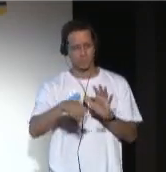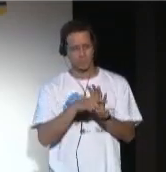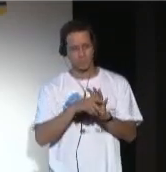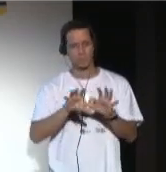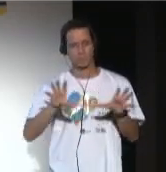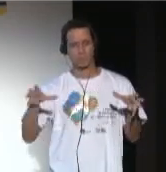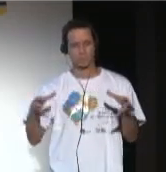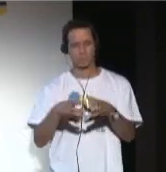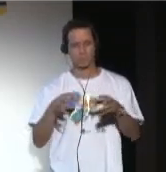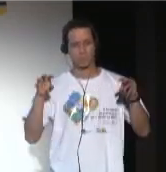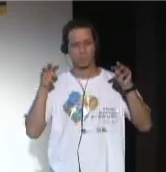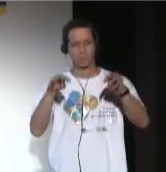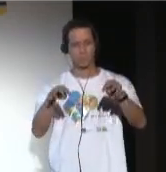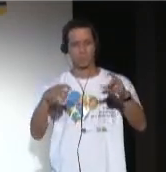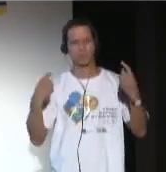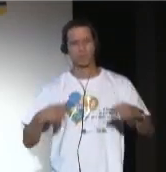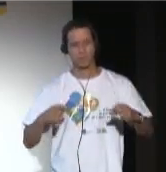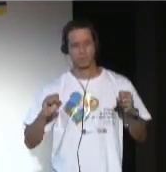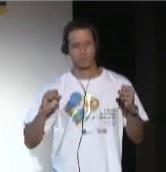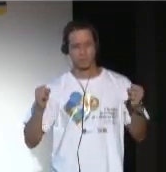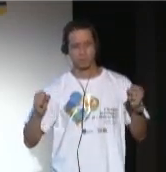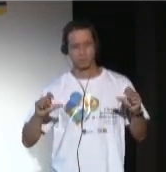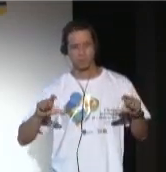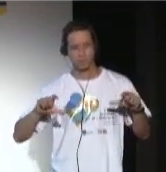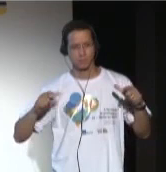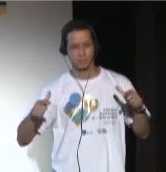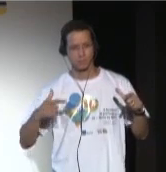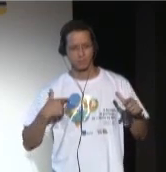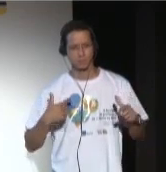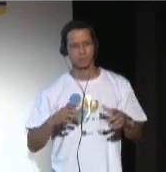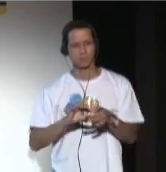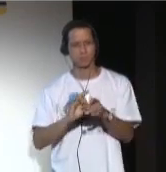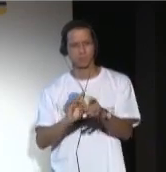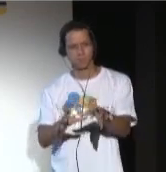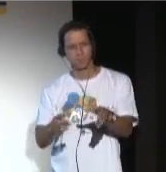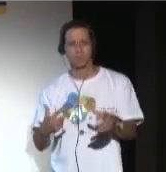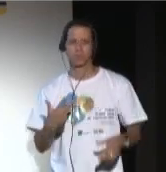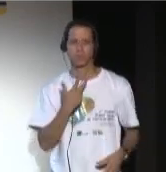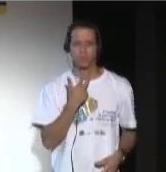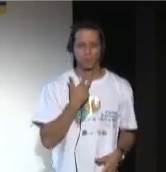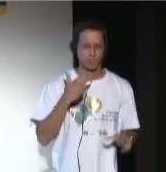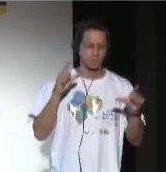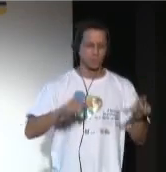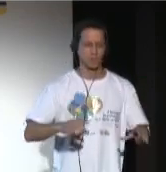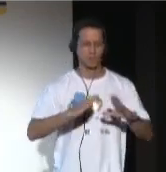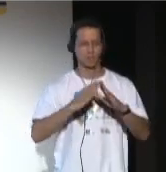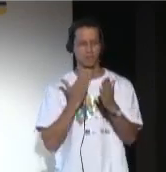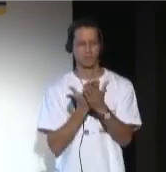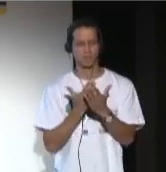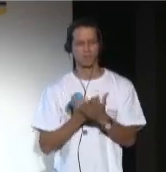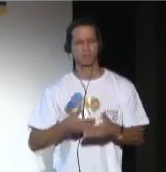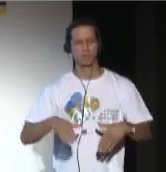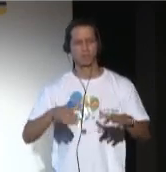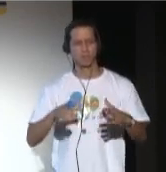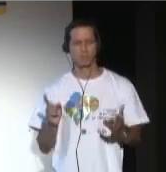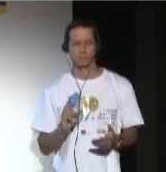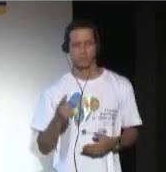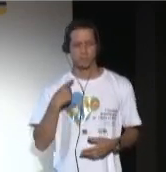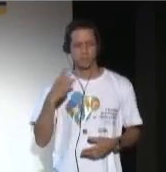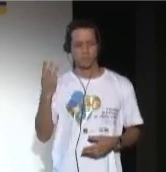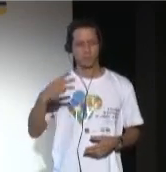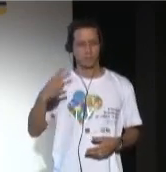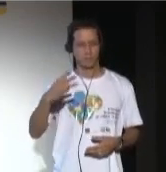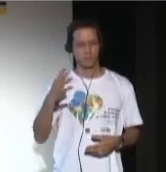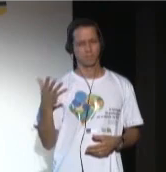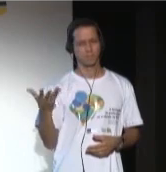daquela situação, que eles têm que tomar alguma atitude, não podem tolerar esse tipo de coisa na sua sala de aula ou na sua escola. E, por fim, a terceira